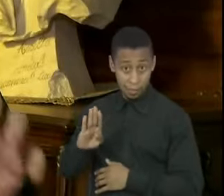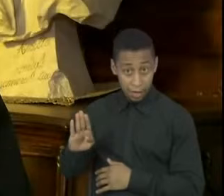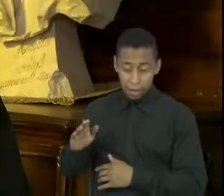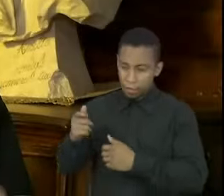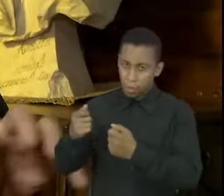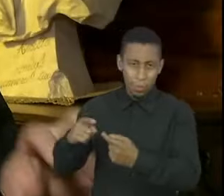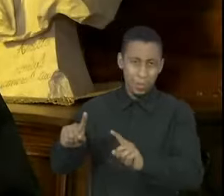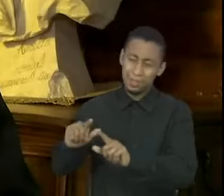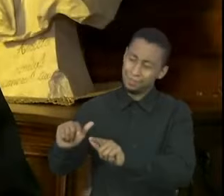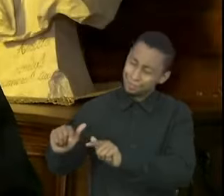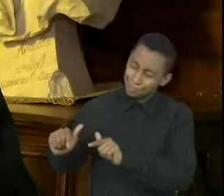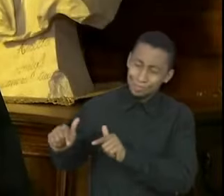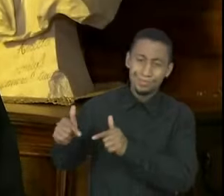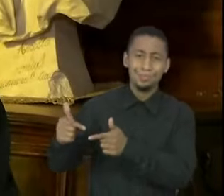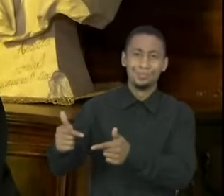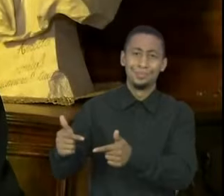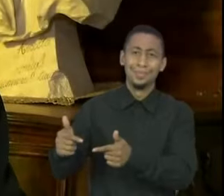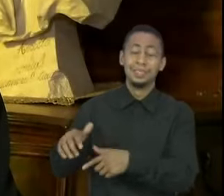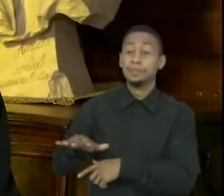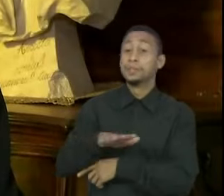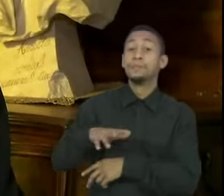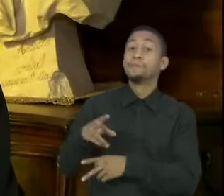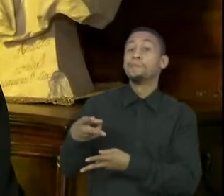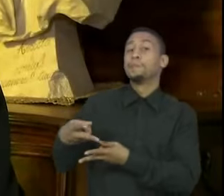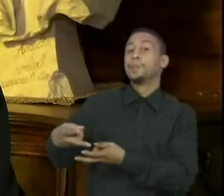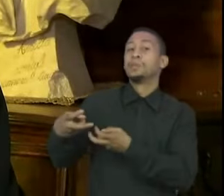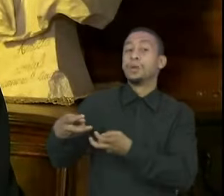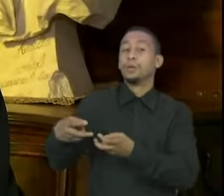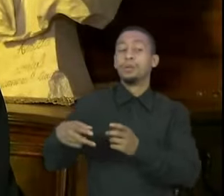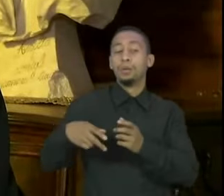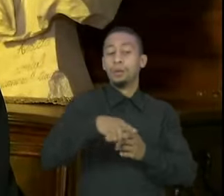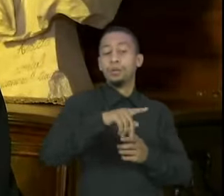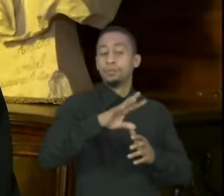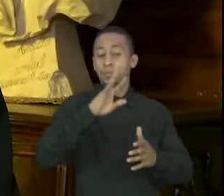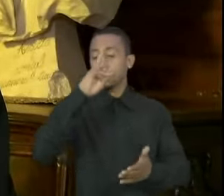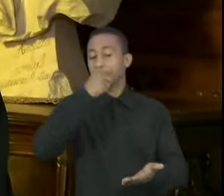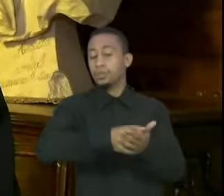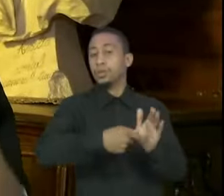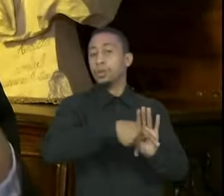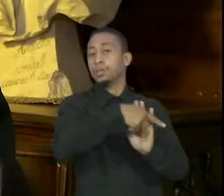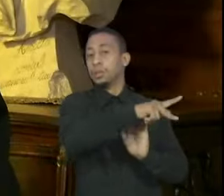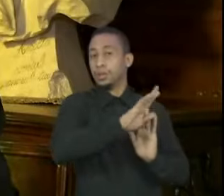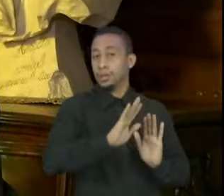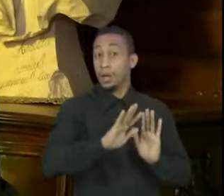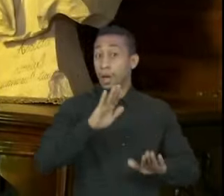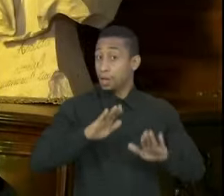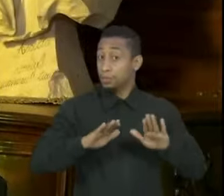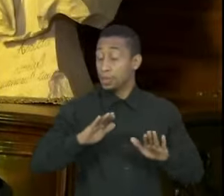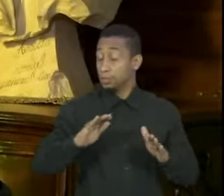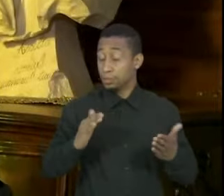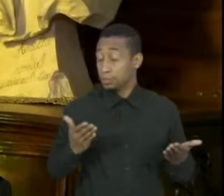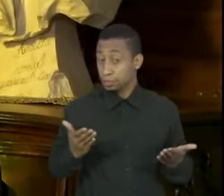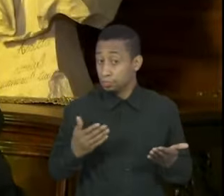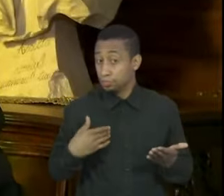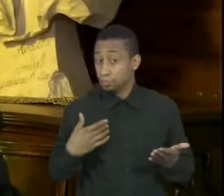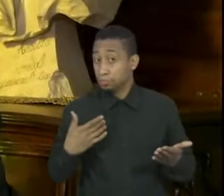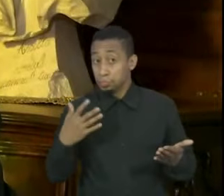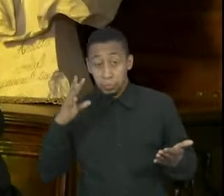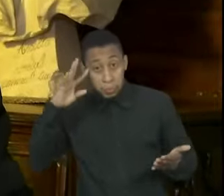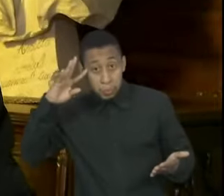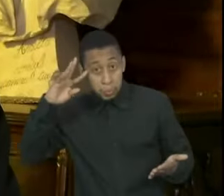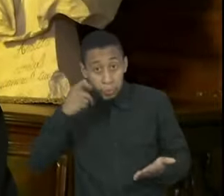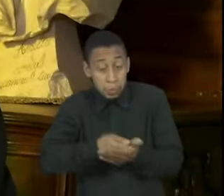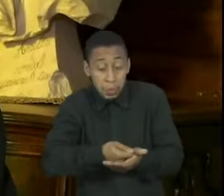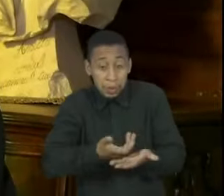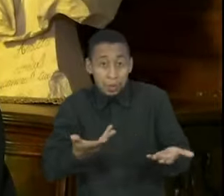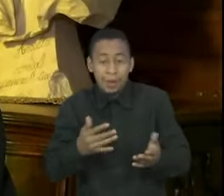pô e quando isso tem uma competência própria isso nem sempre é compreendida ver se pretende que a CNBB seja uma espécie